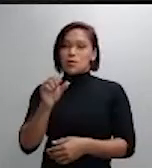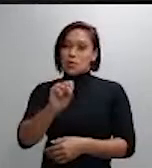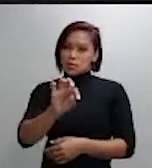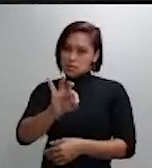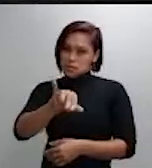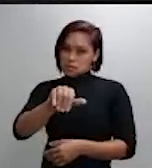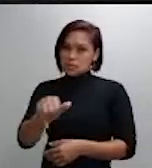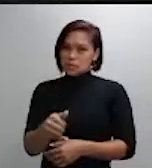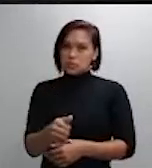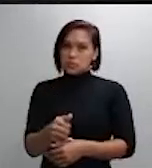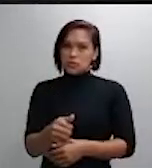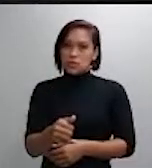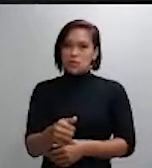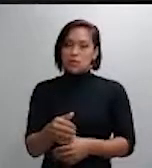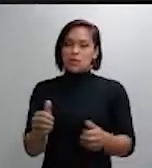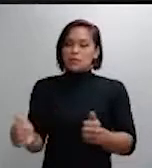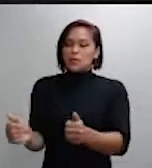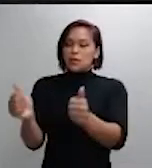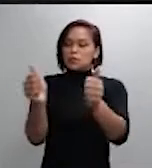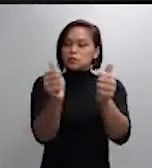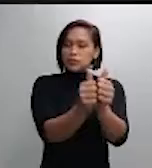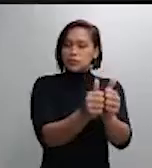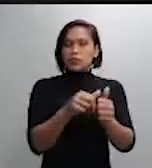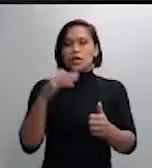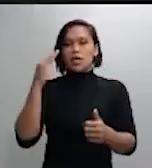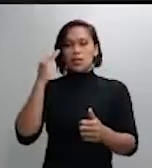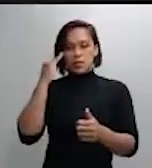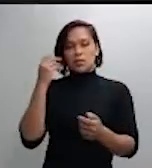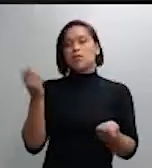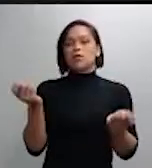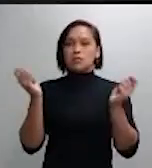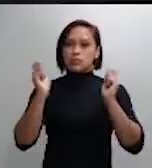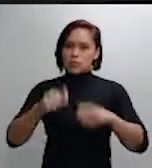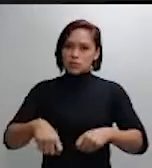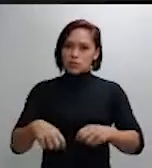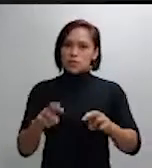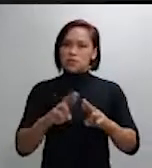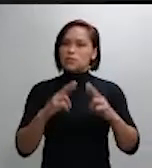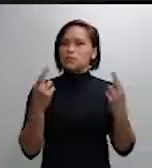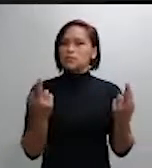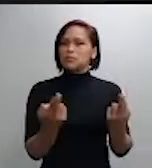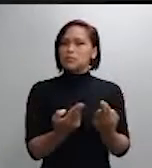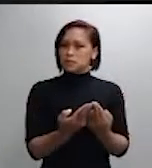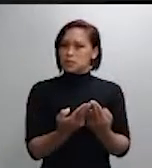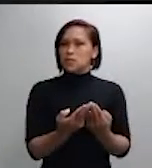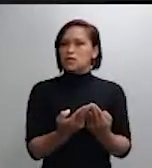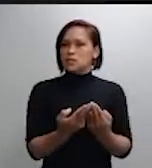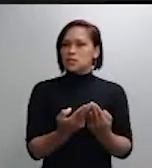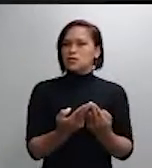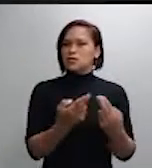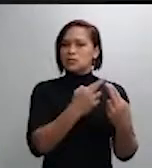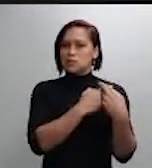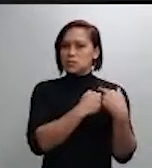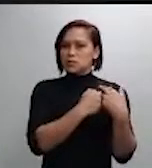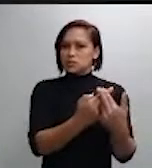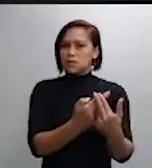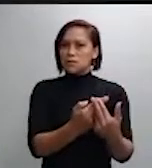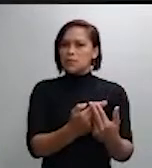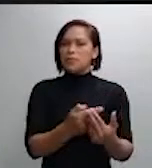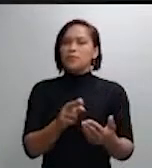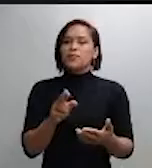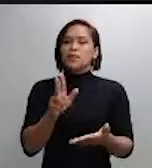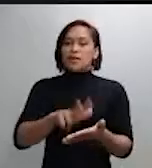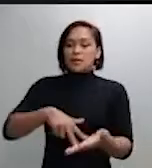Justiça consolidou o entendimento de que é possível, em exceção de pré-executividade, a condenação da fazenda